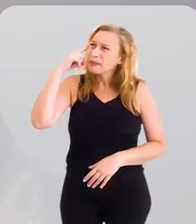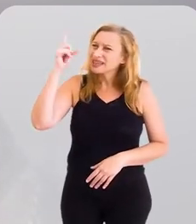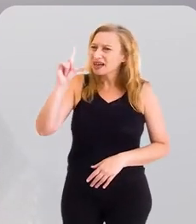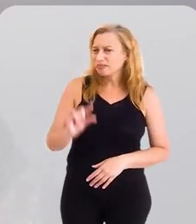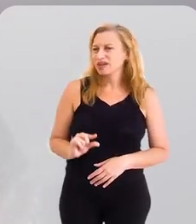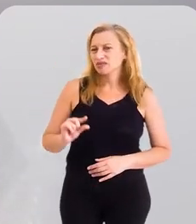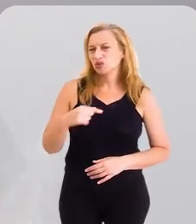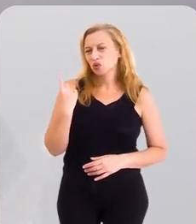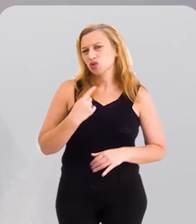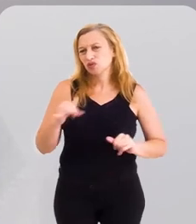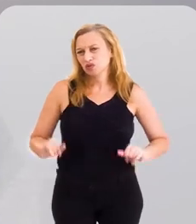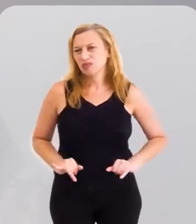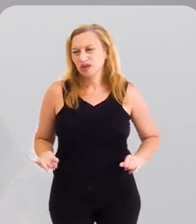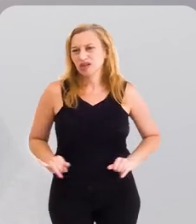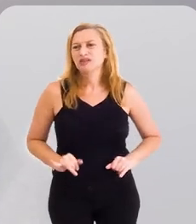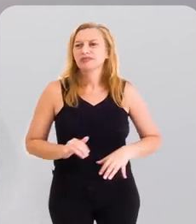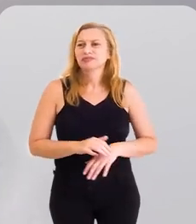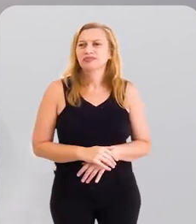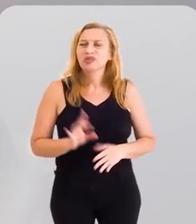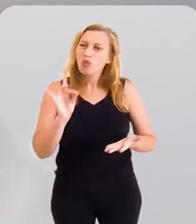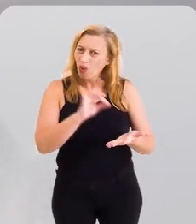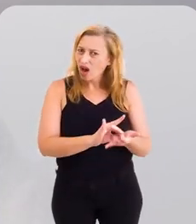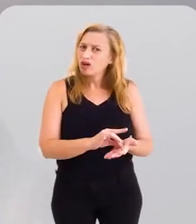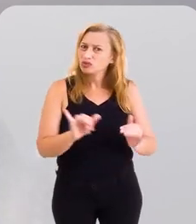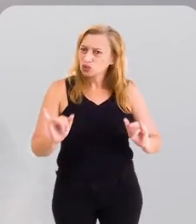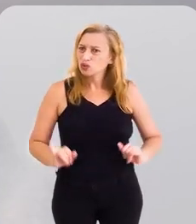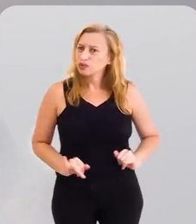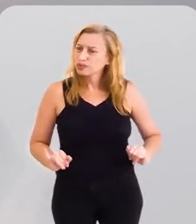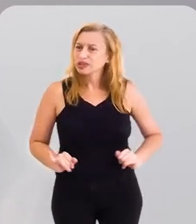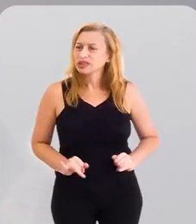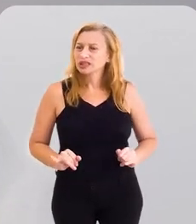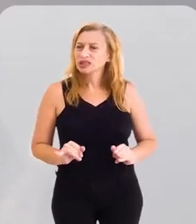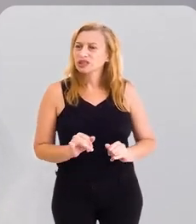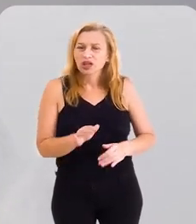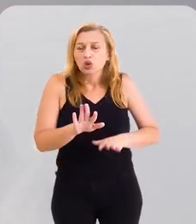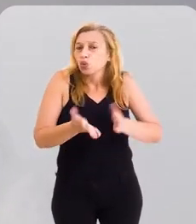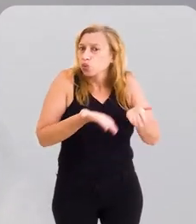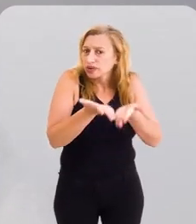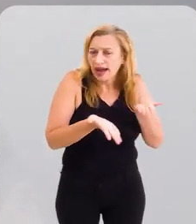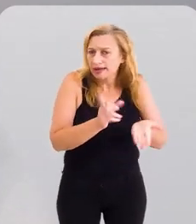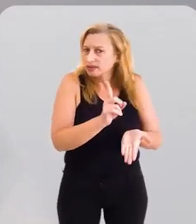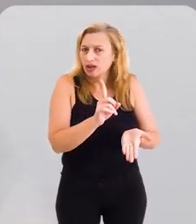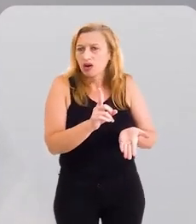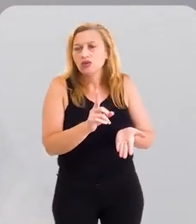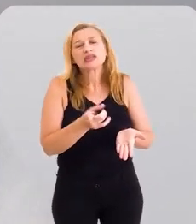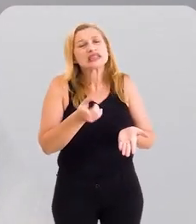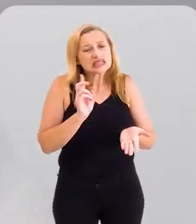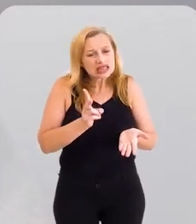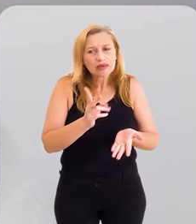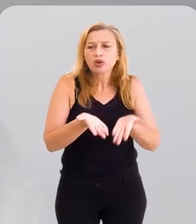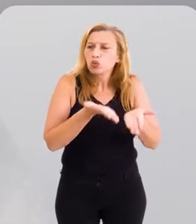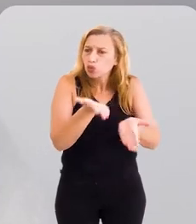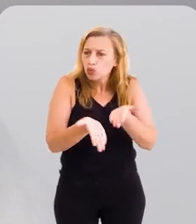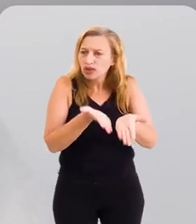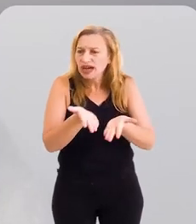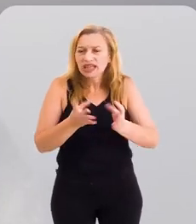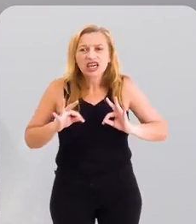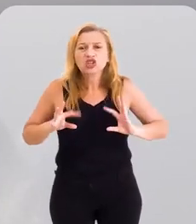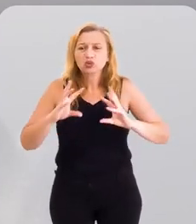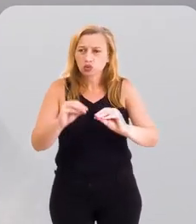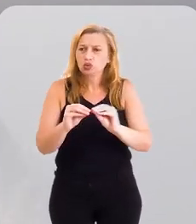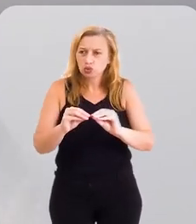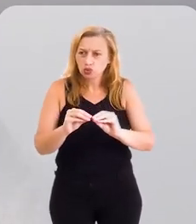que a gente pense menos na nossa dor. Portanto, ela fica do tamanho real. Ela não deixa de ser cuidada, ela não deixa de ser atendida, não